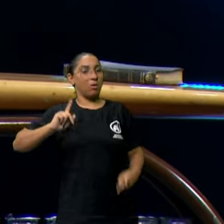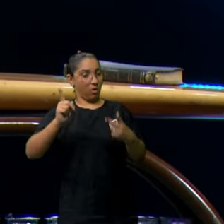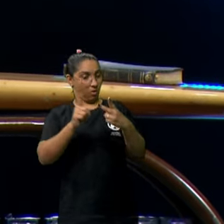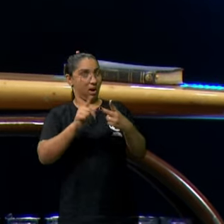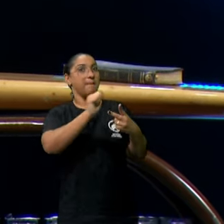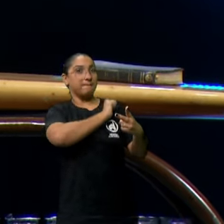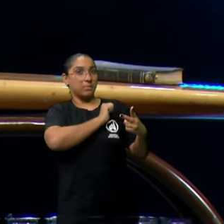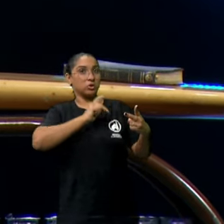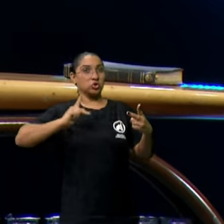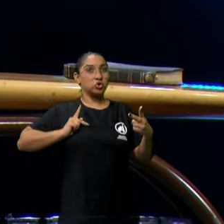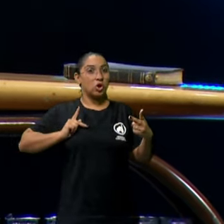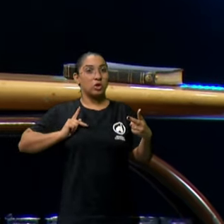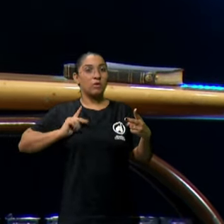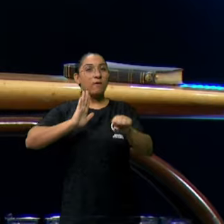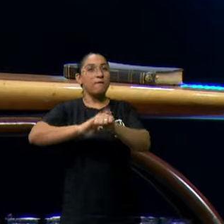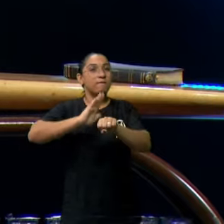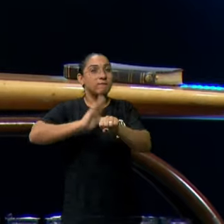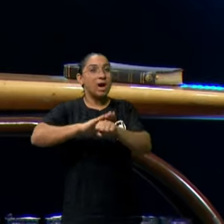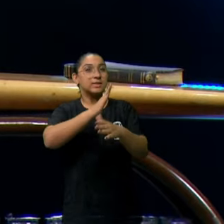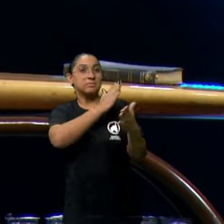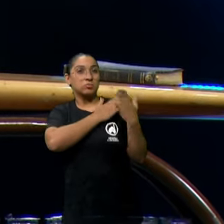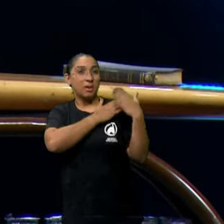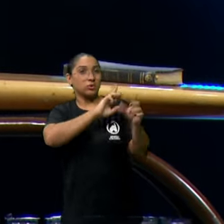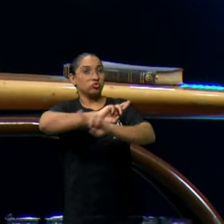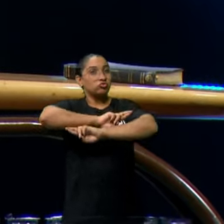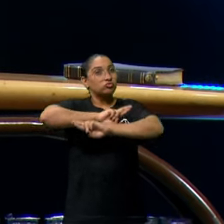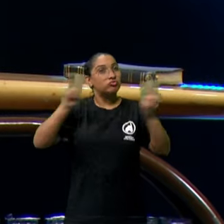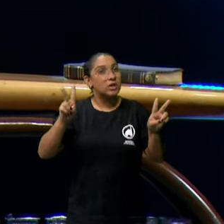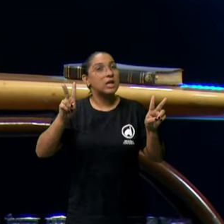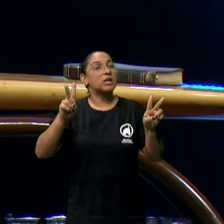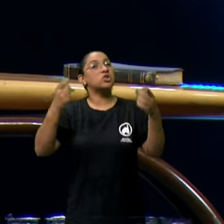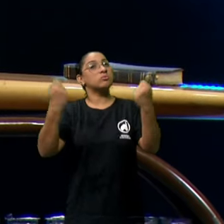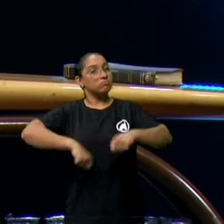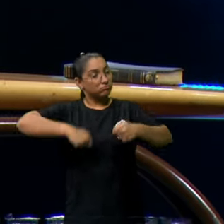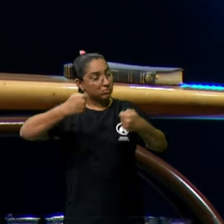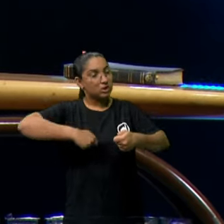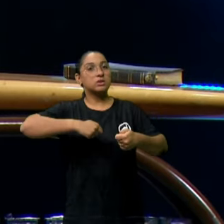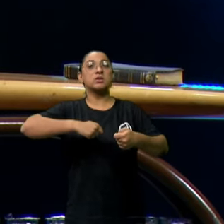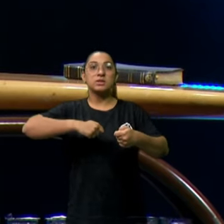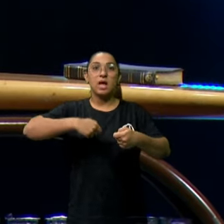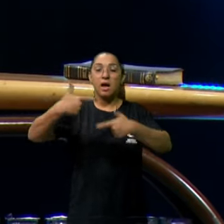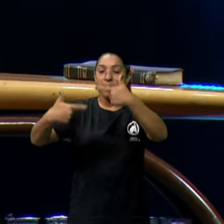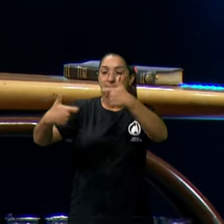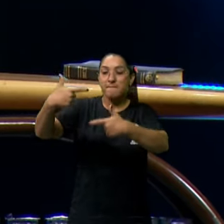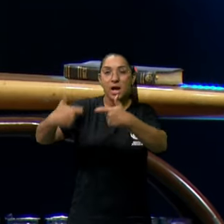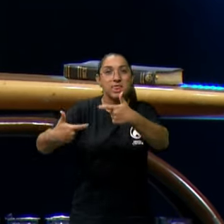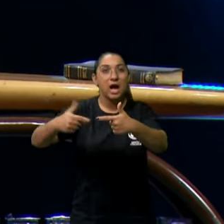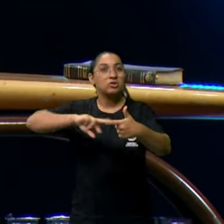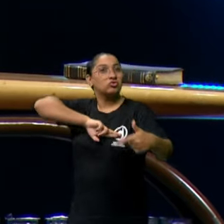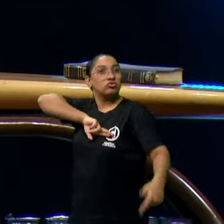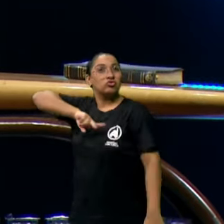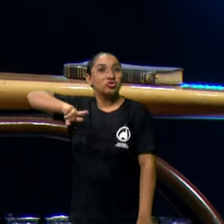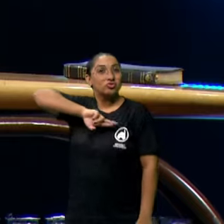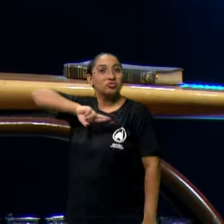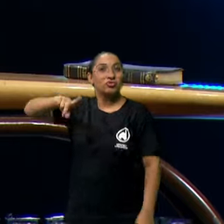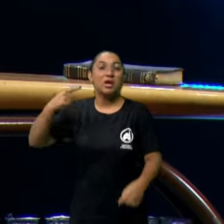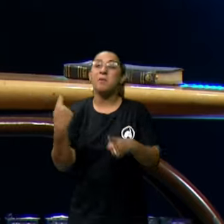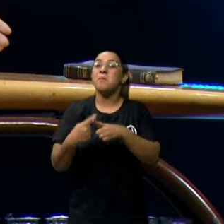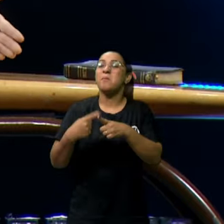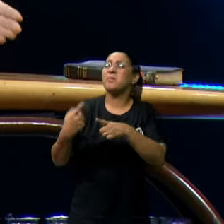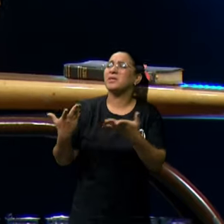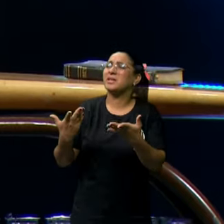e abrir livro fecha livro estabelecer o decreto as estratégias da Batalha mas porque tem que fazer isso porque o pastor tá querendo fazer o trabalho do